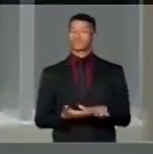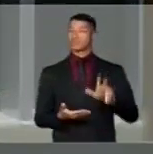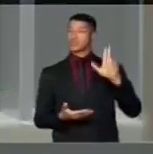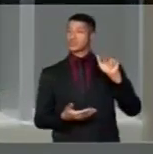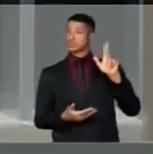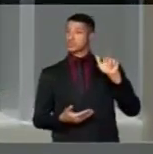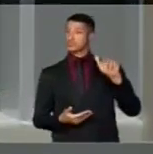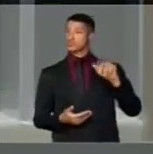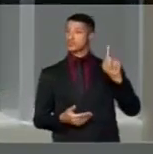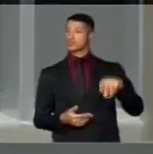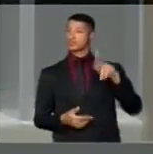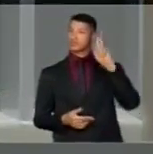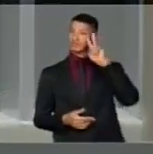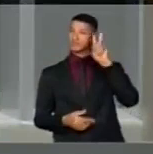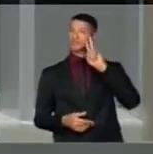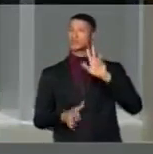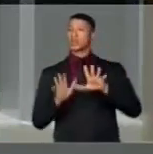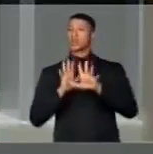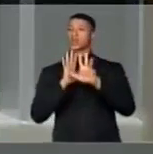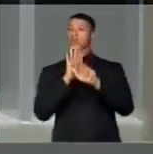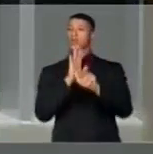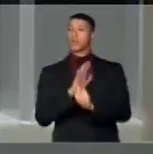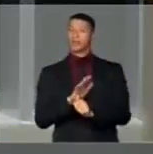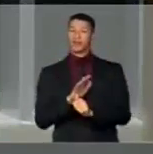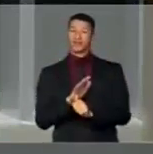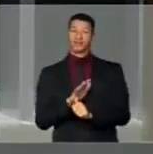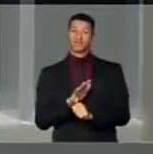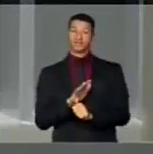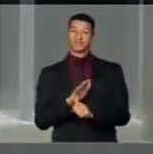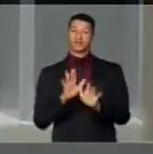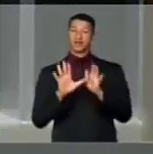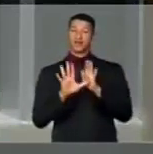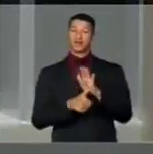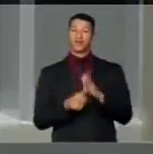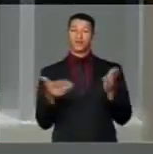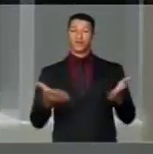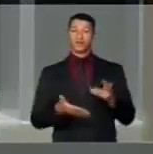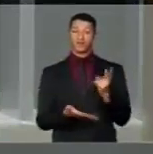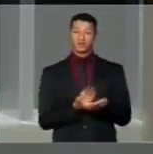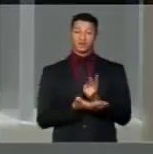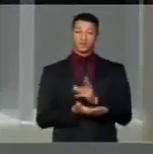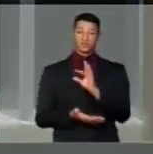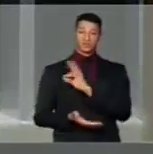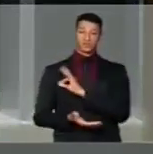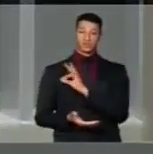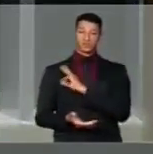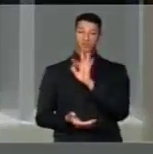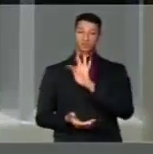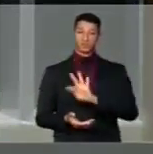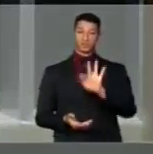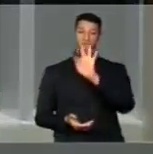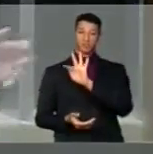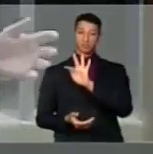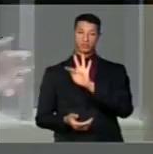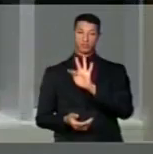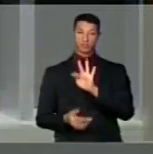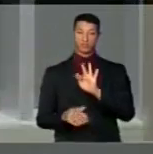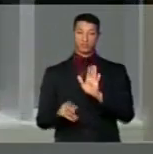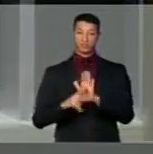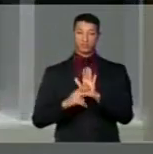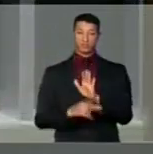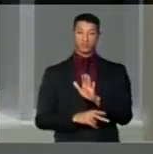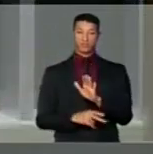na história desse país se viu tanta roubalheira. Hoje mesmo, a Polícia Federal, numa